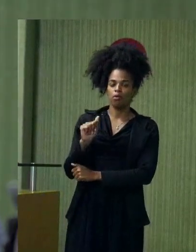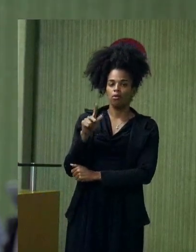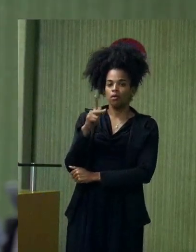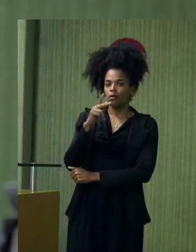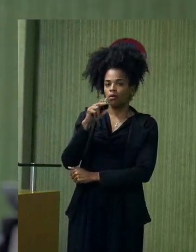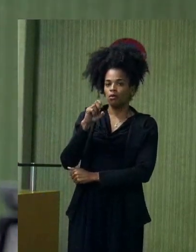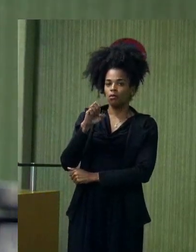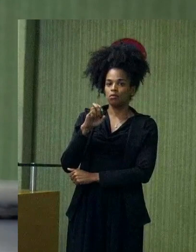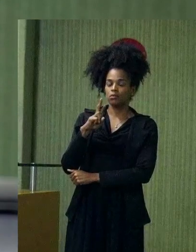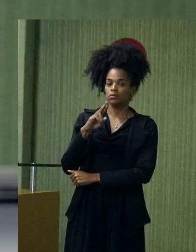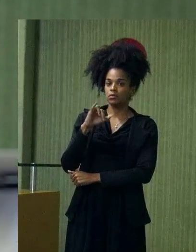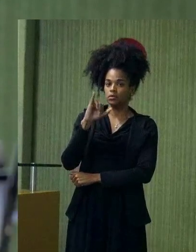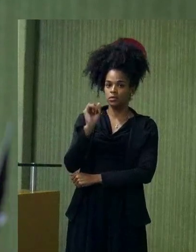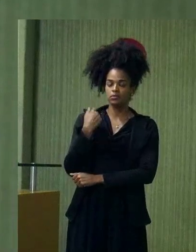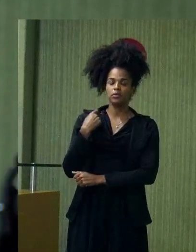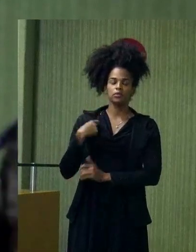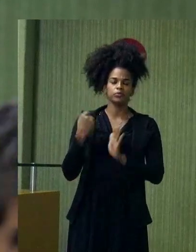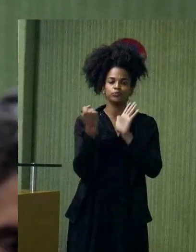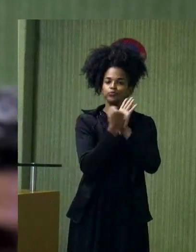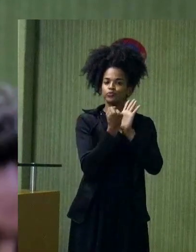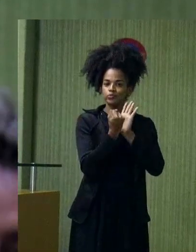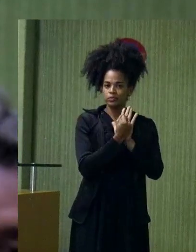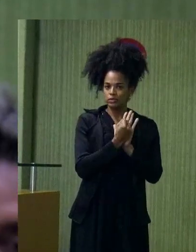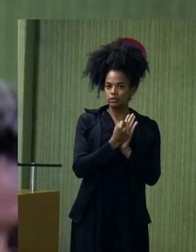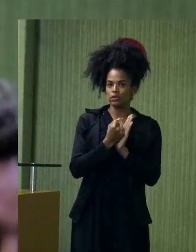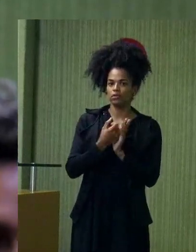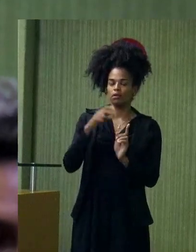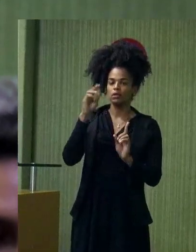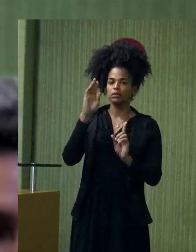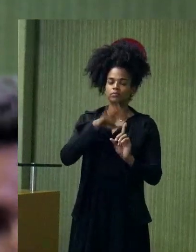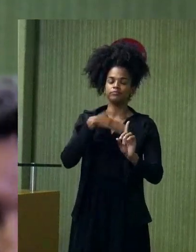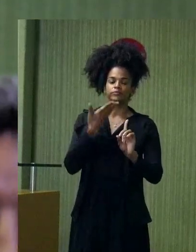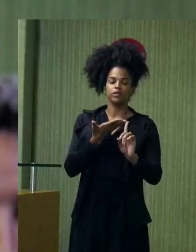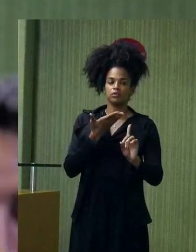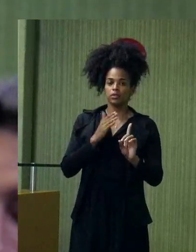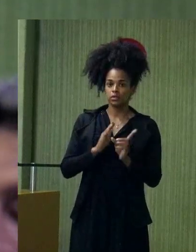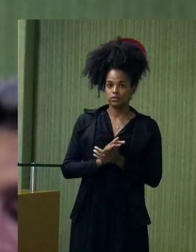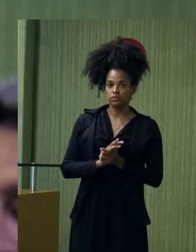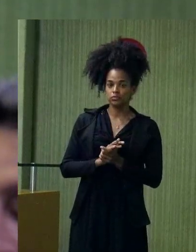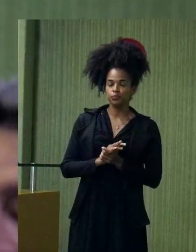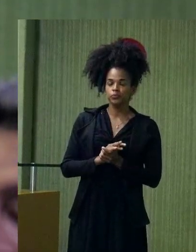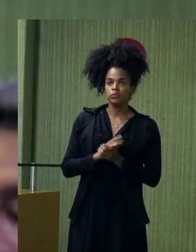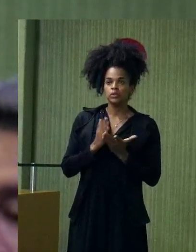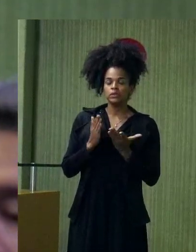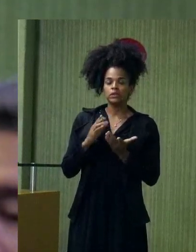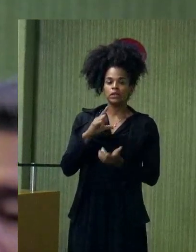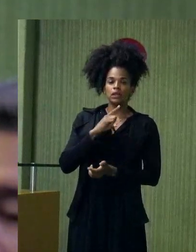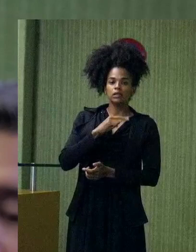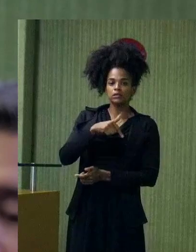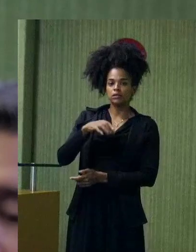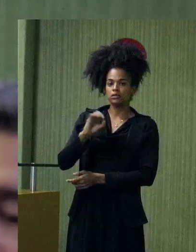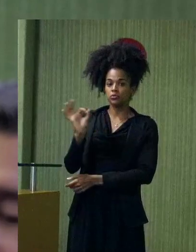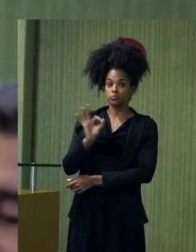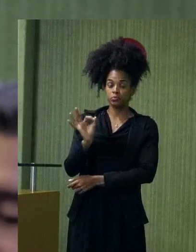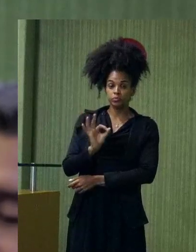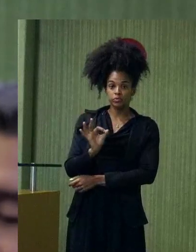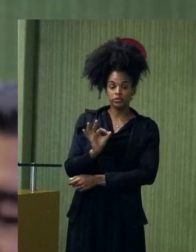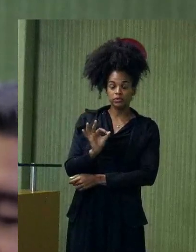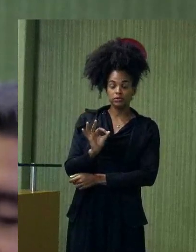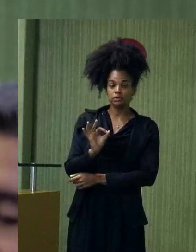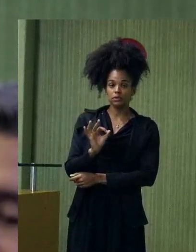vida com mais de 80% de da da da dos Estudantes vacinados eh do